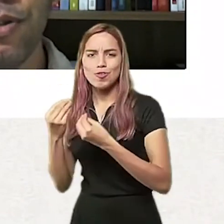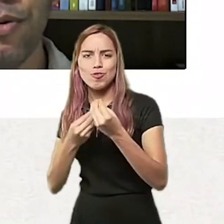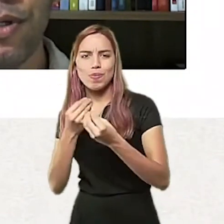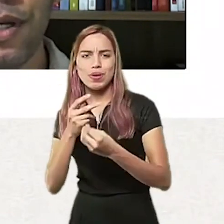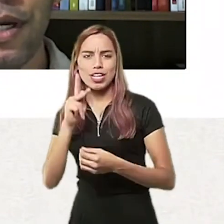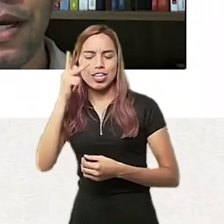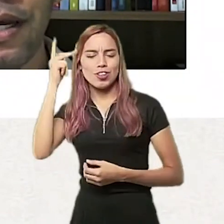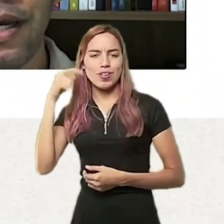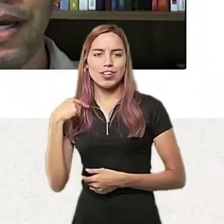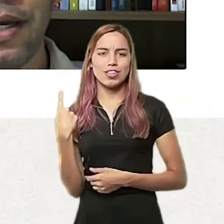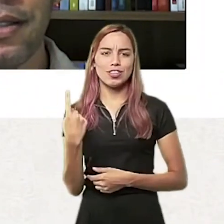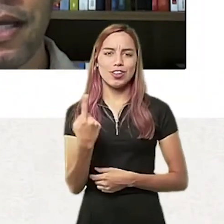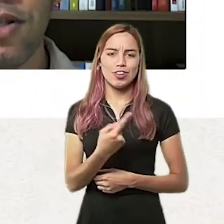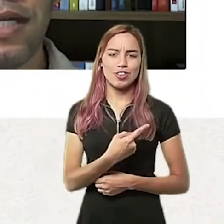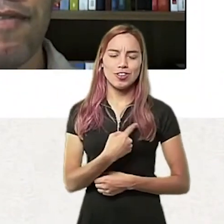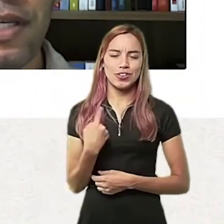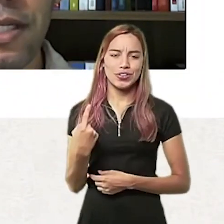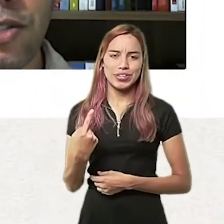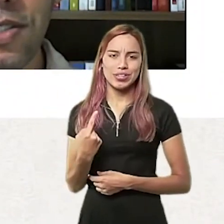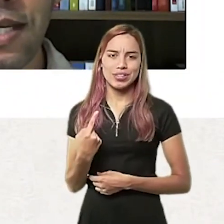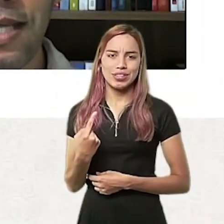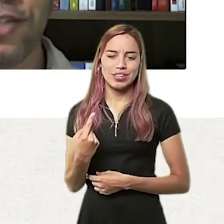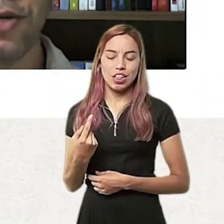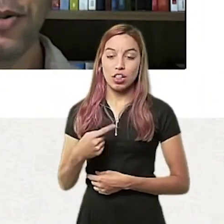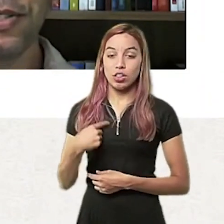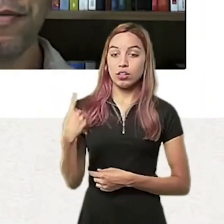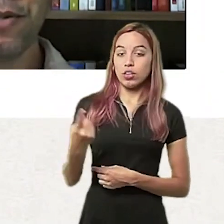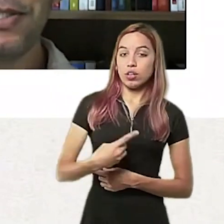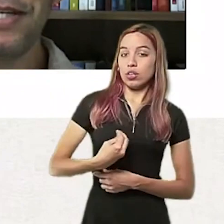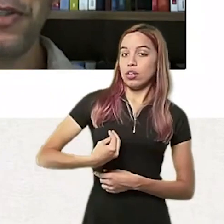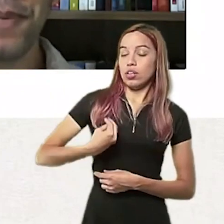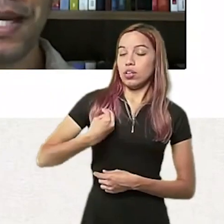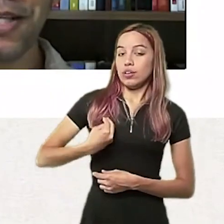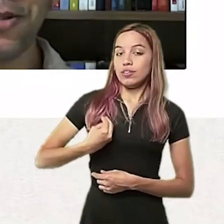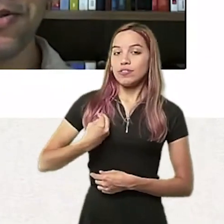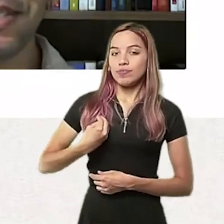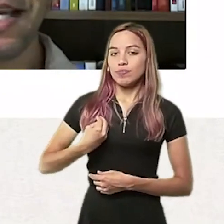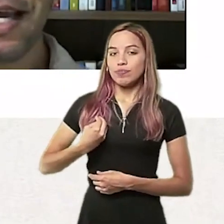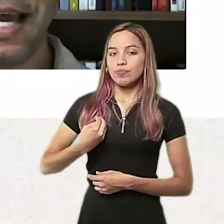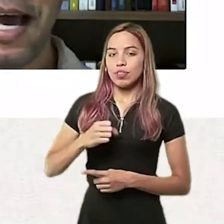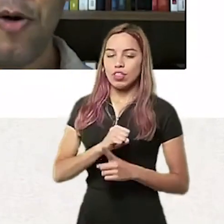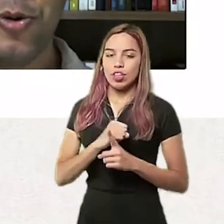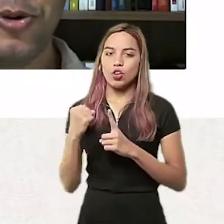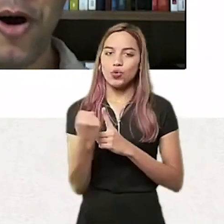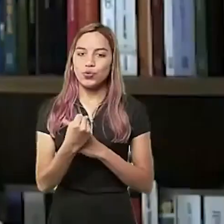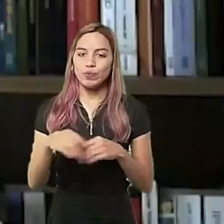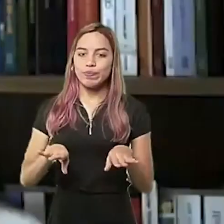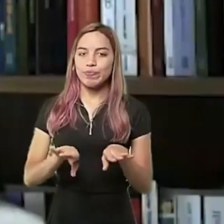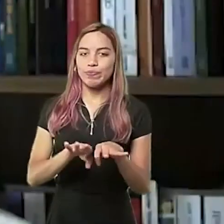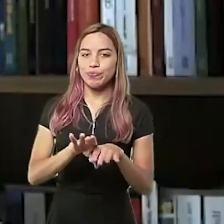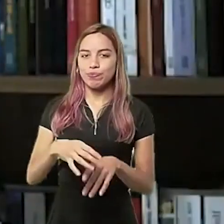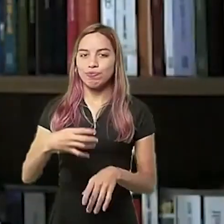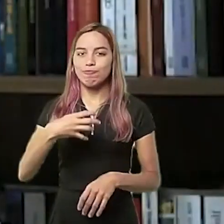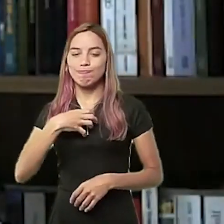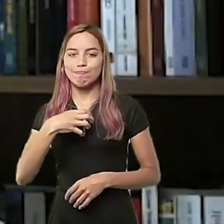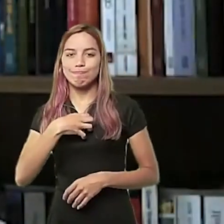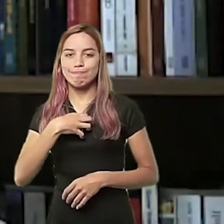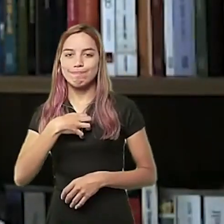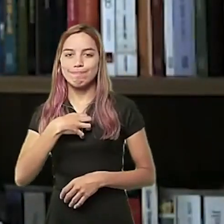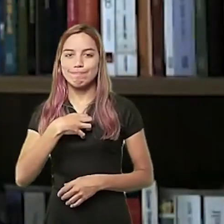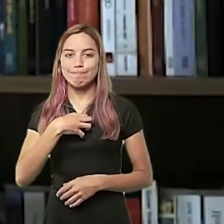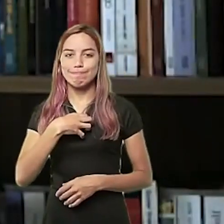Revela muito da nossa vida em sociedade, inclusive dos sentimentos, algo nobre, né, que a